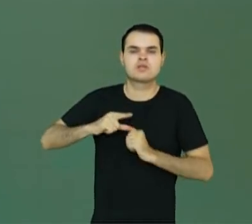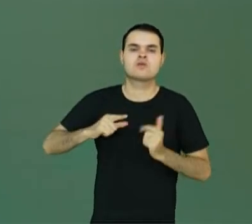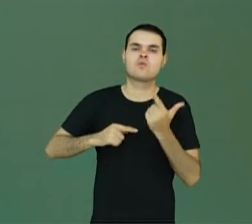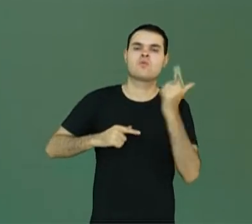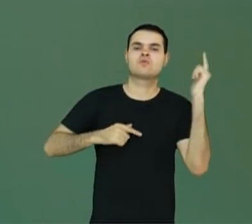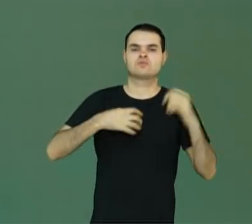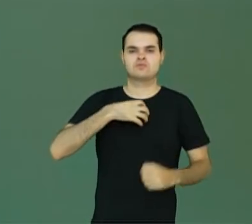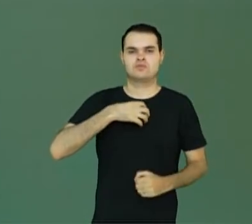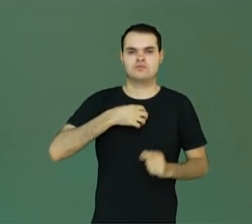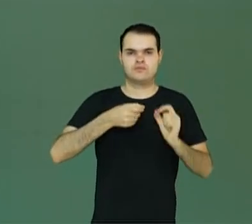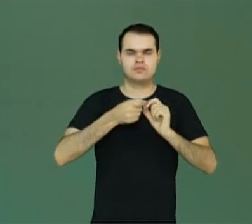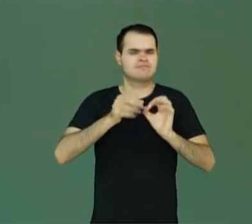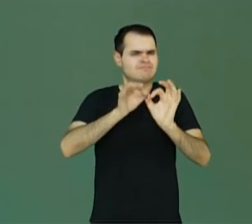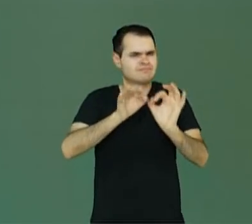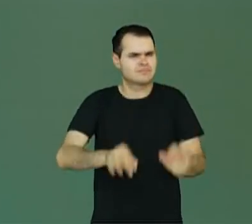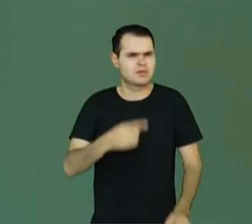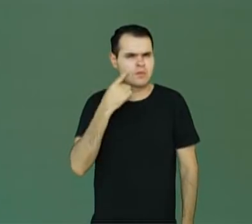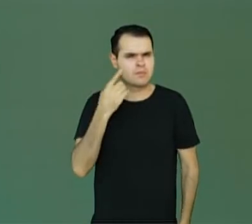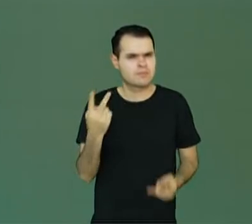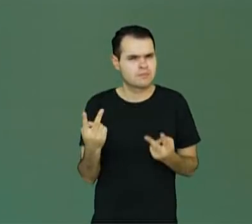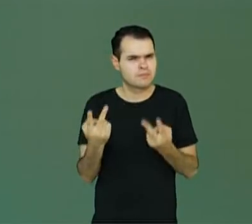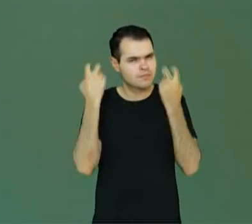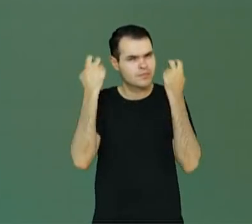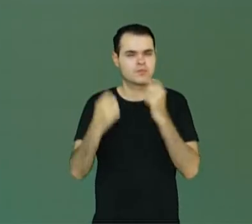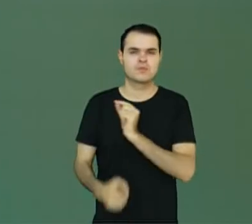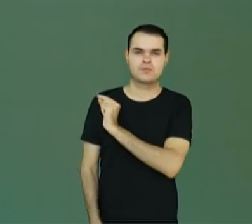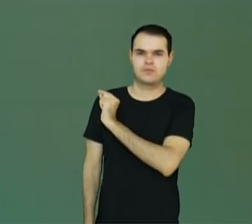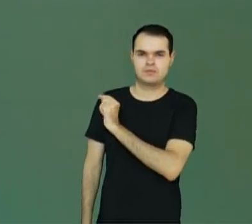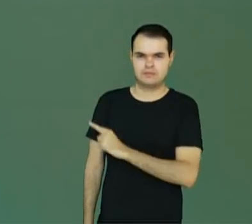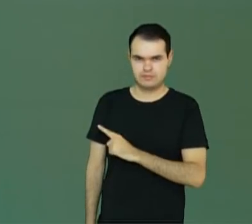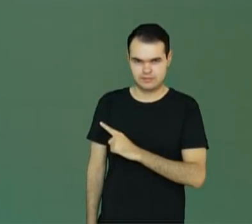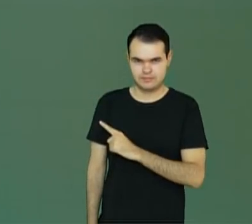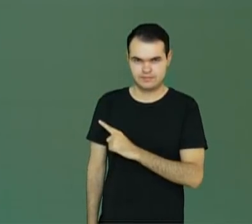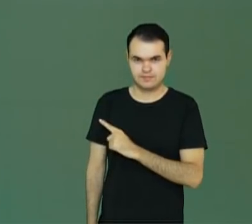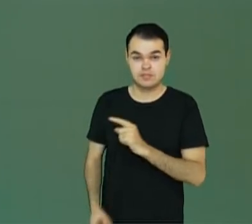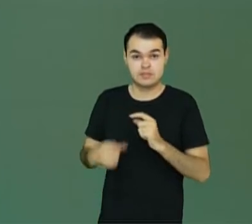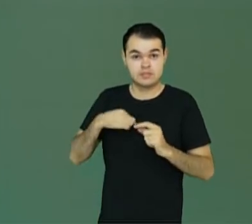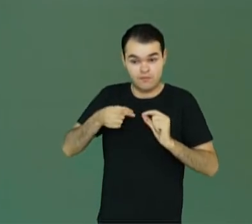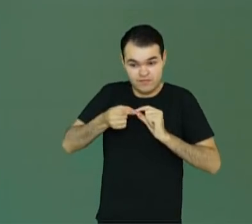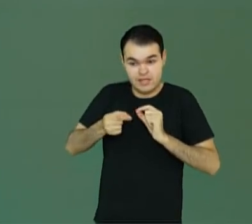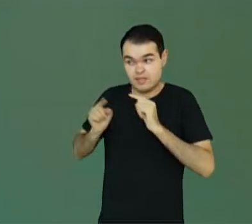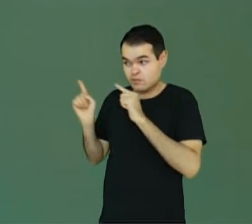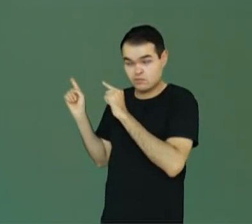só. Note o seguinte. Se eu fizer isso aqui, ó.